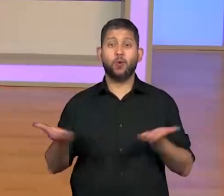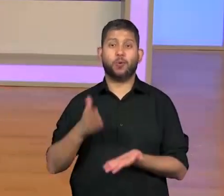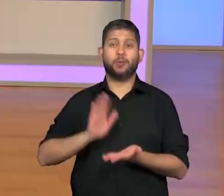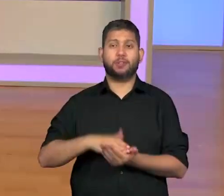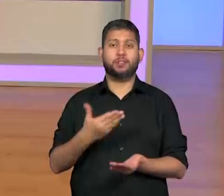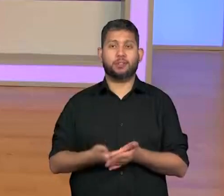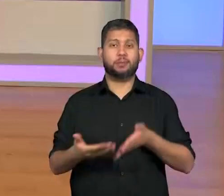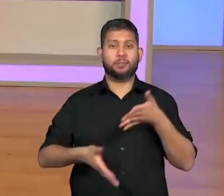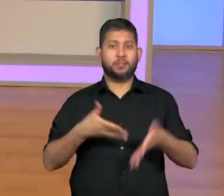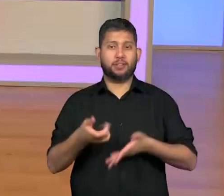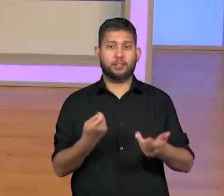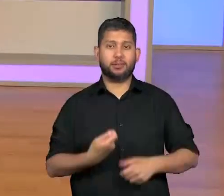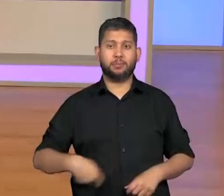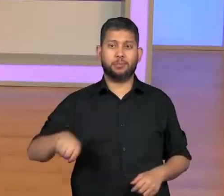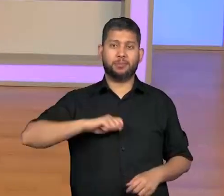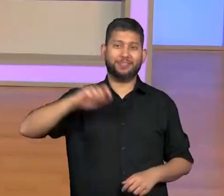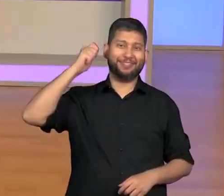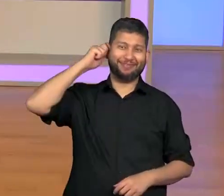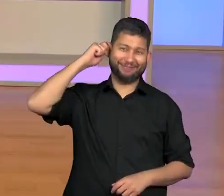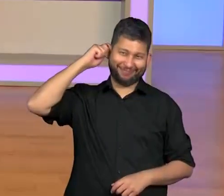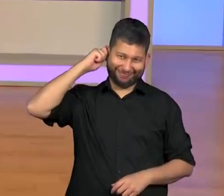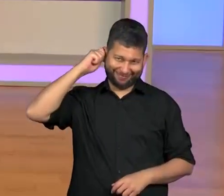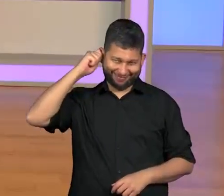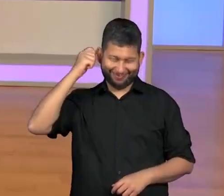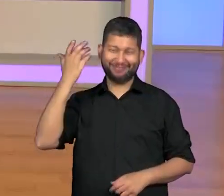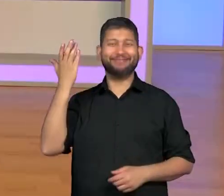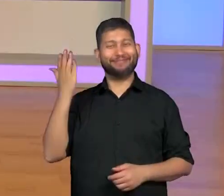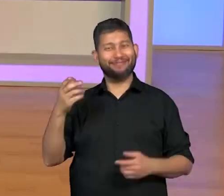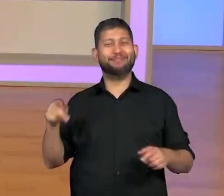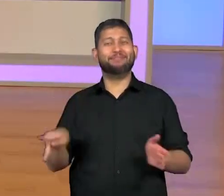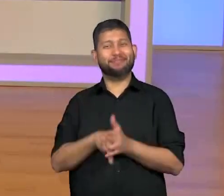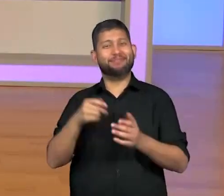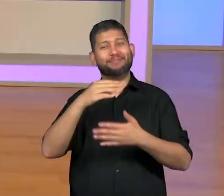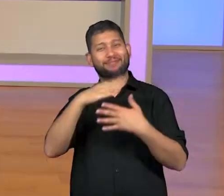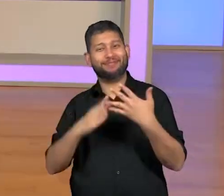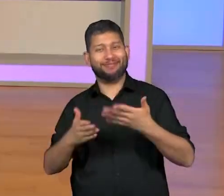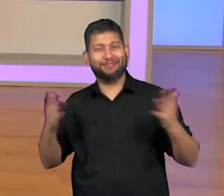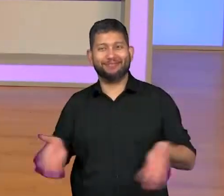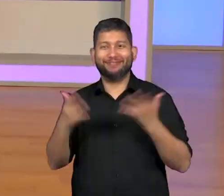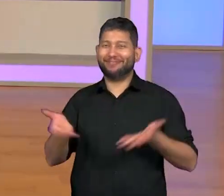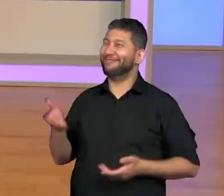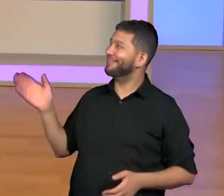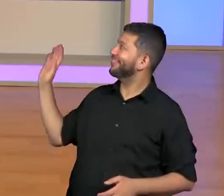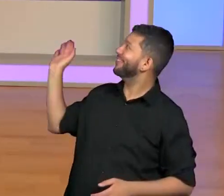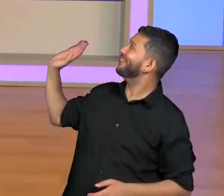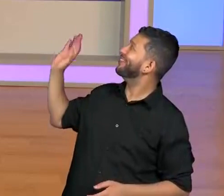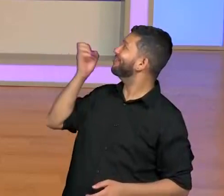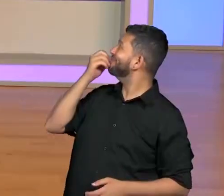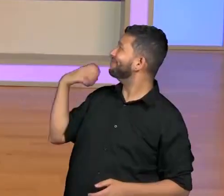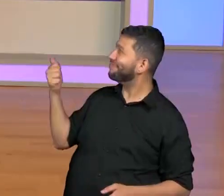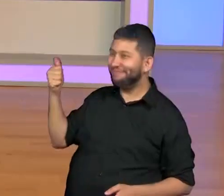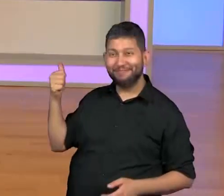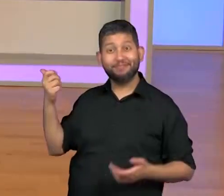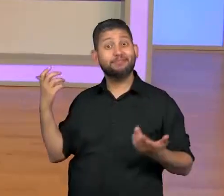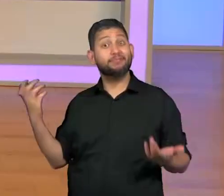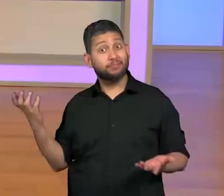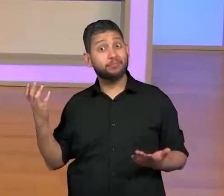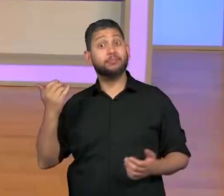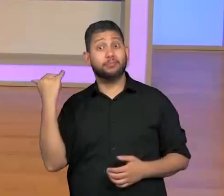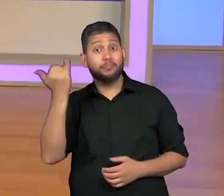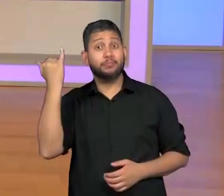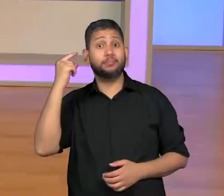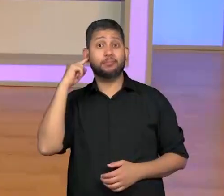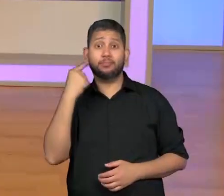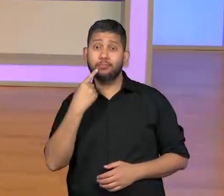muito bem acompanhada pelo Andrei, representando o time de Libras. Bem-vindo, Andrei! Muito